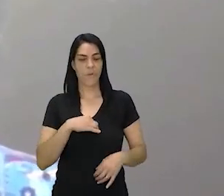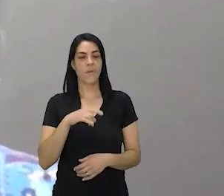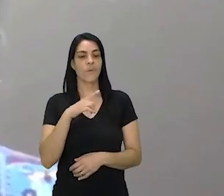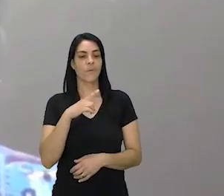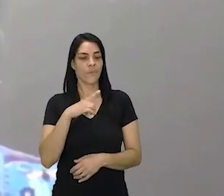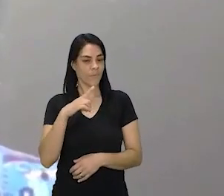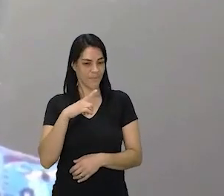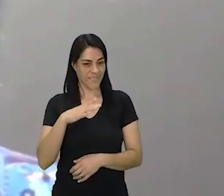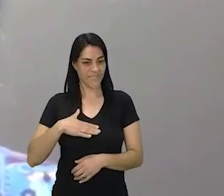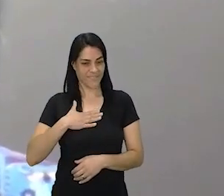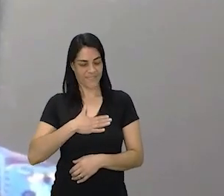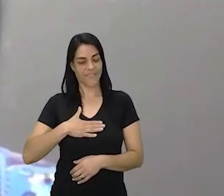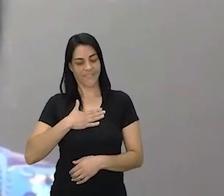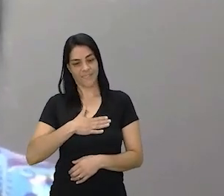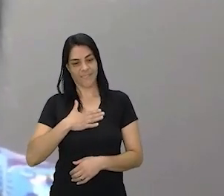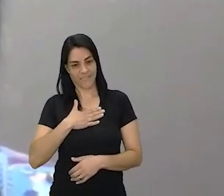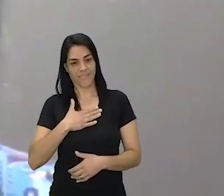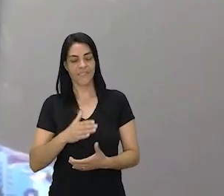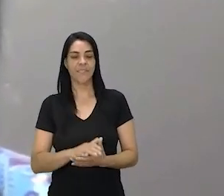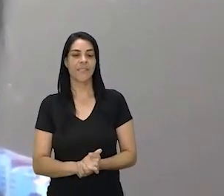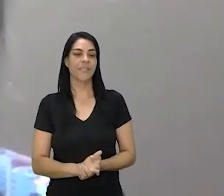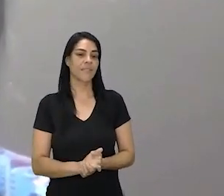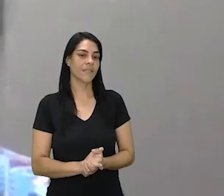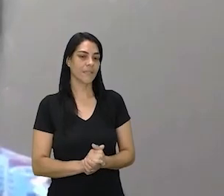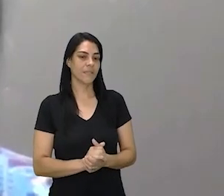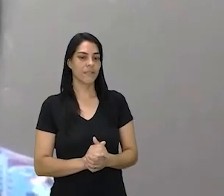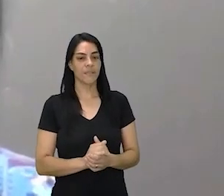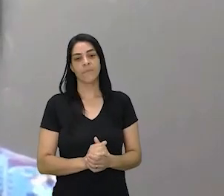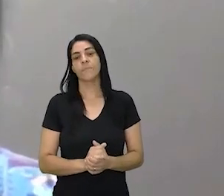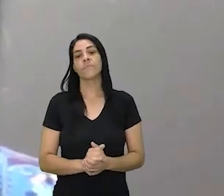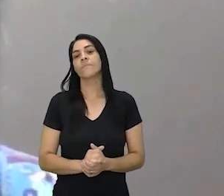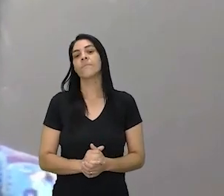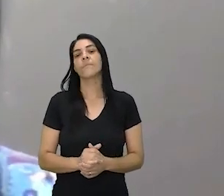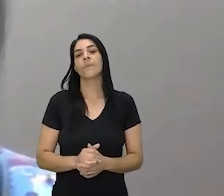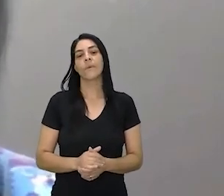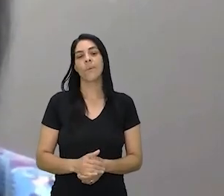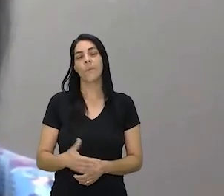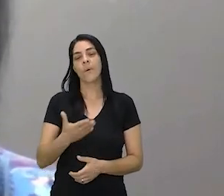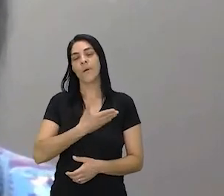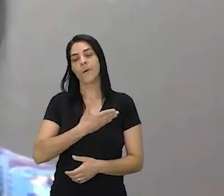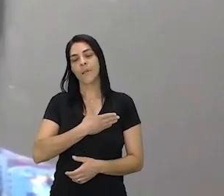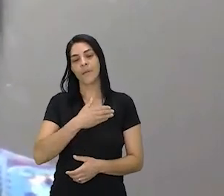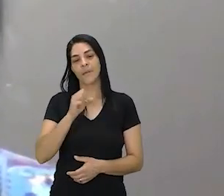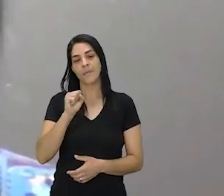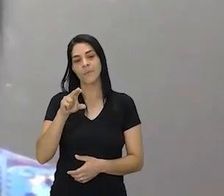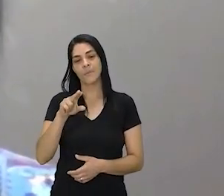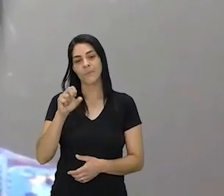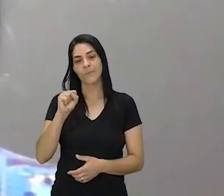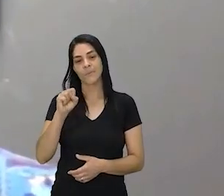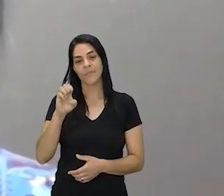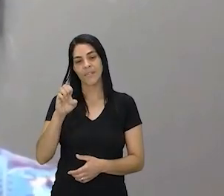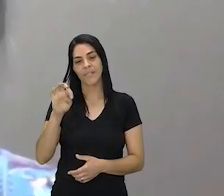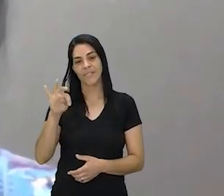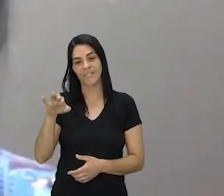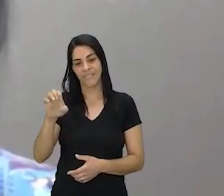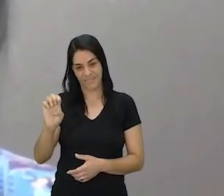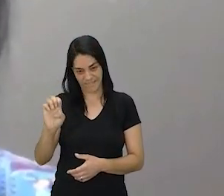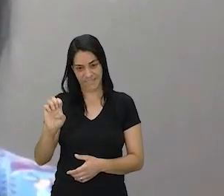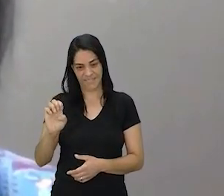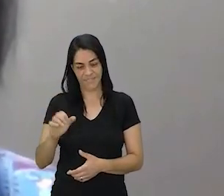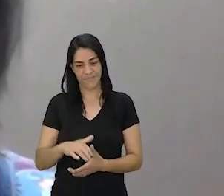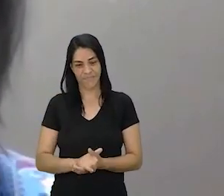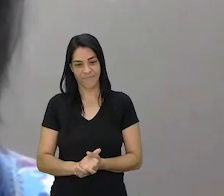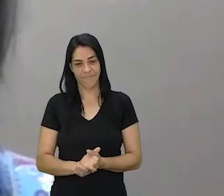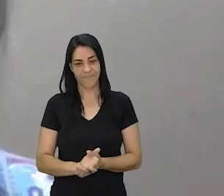de dividir essa transmissão com a minha colega Suzete, a quem eu chamo para se apresentar a